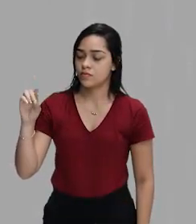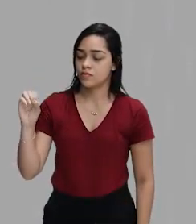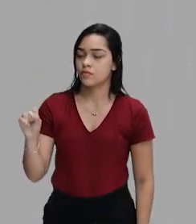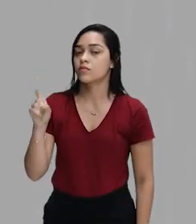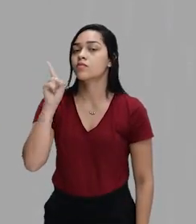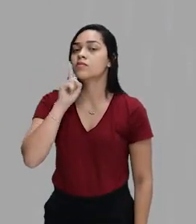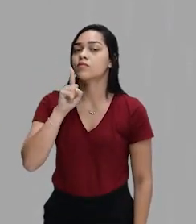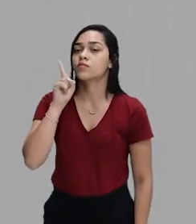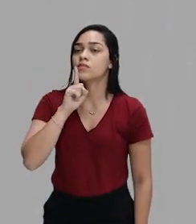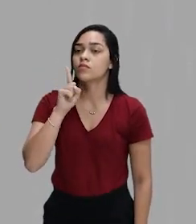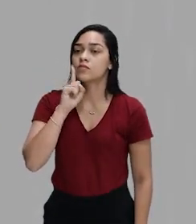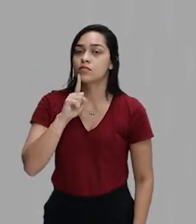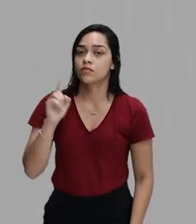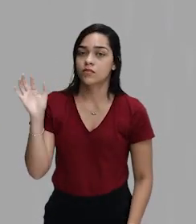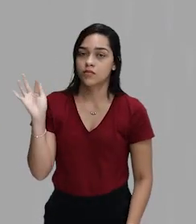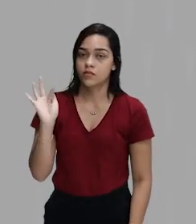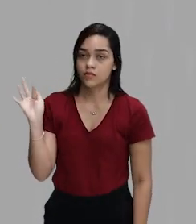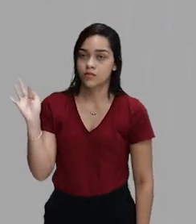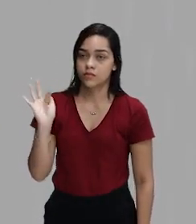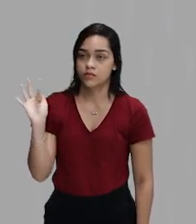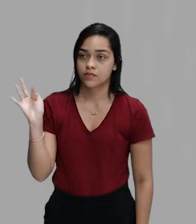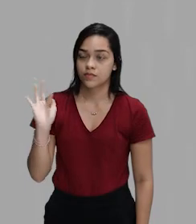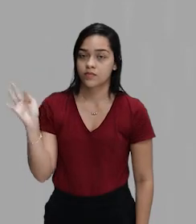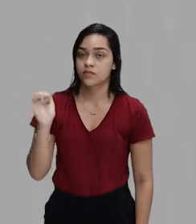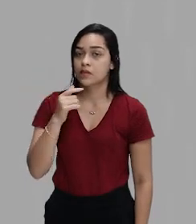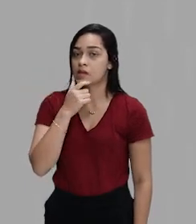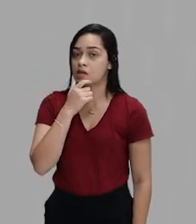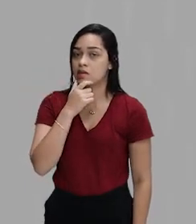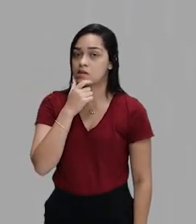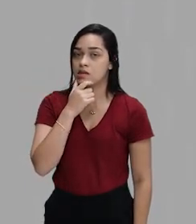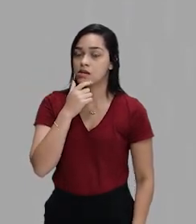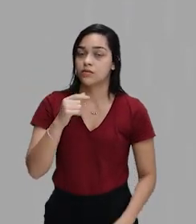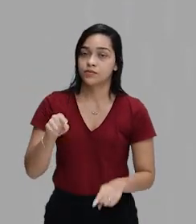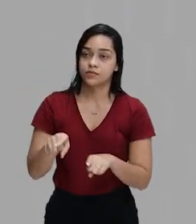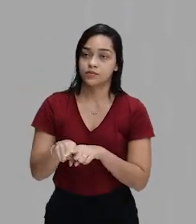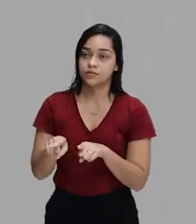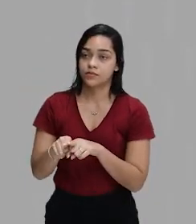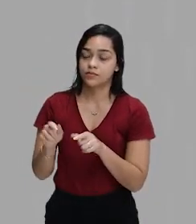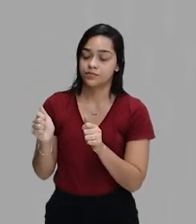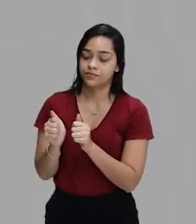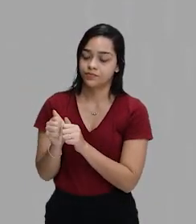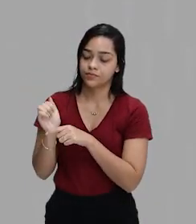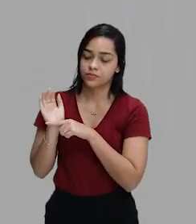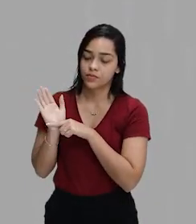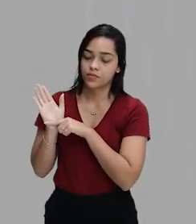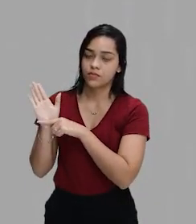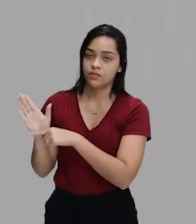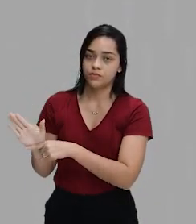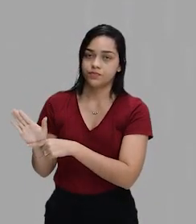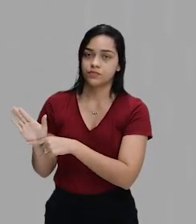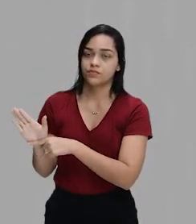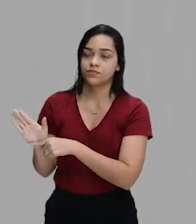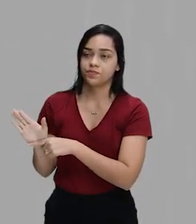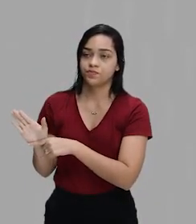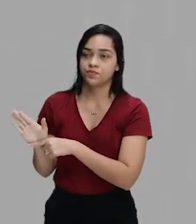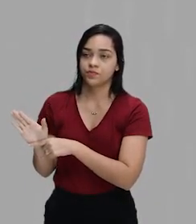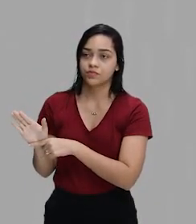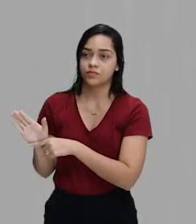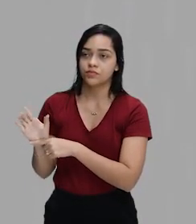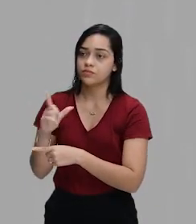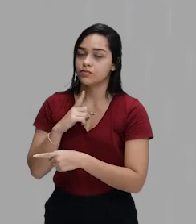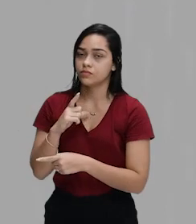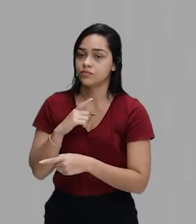Unidos, a França, a Inglaterra, inclusive com o apoio, a partir